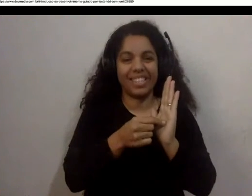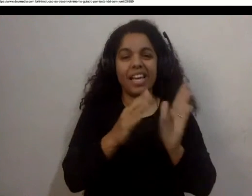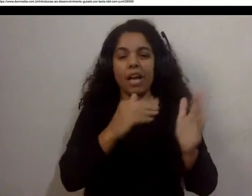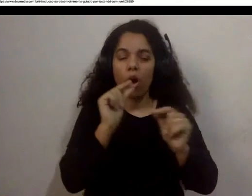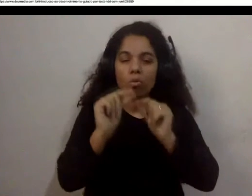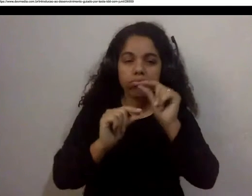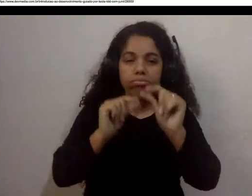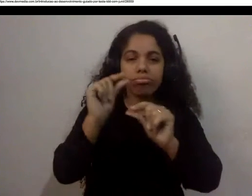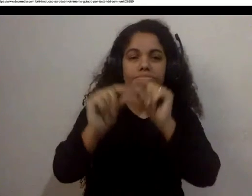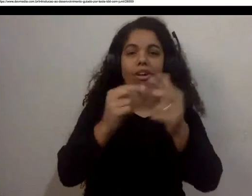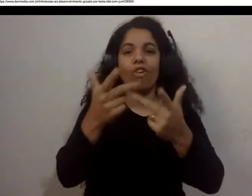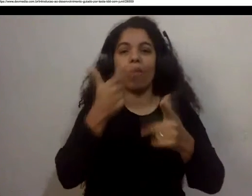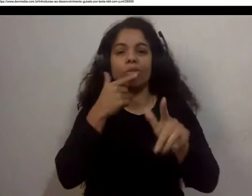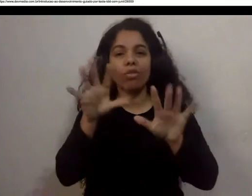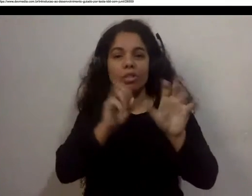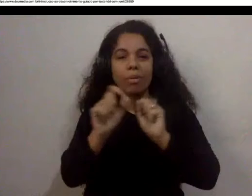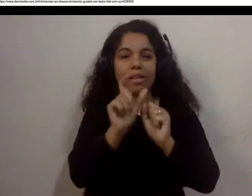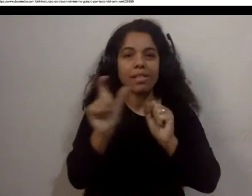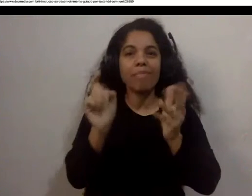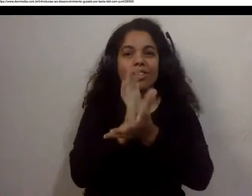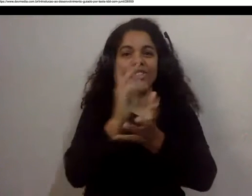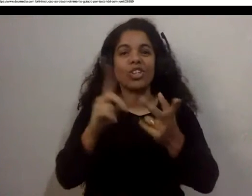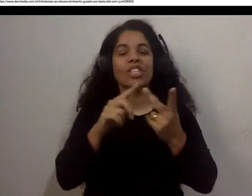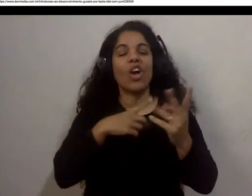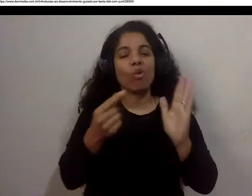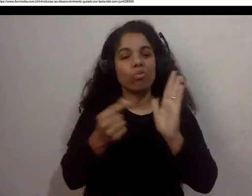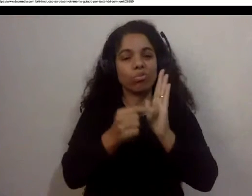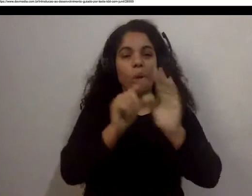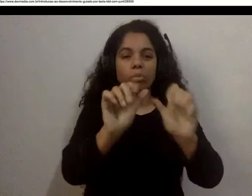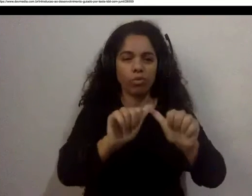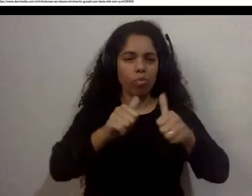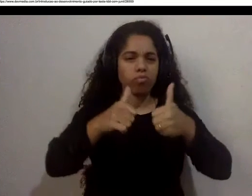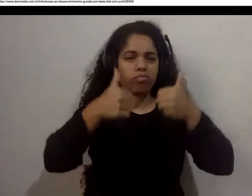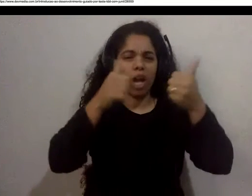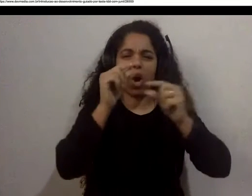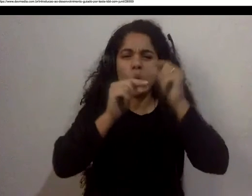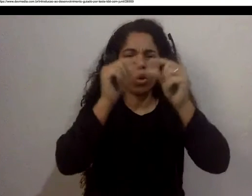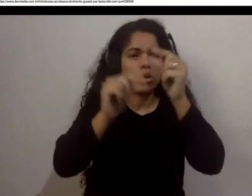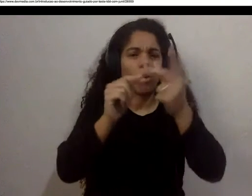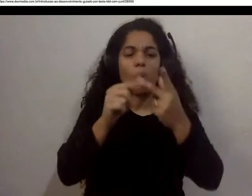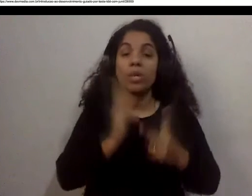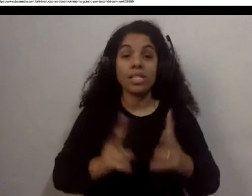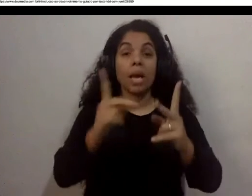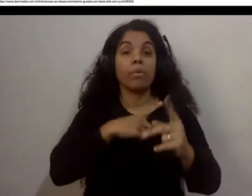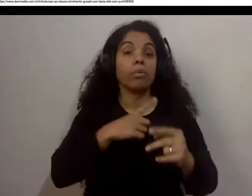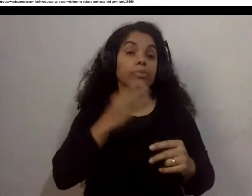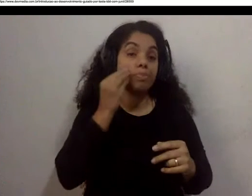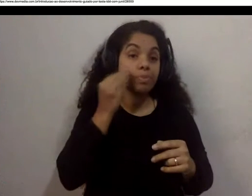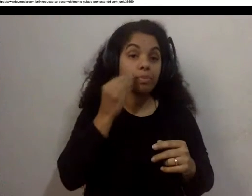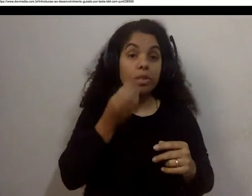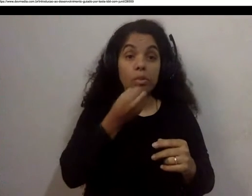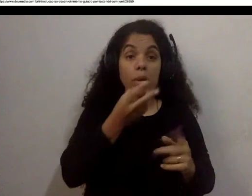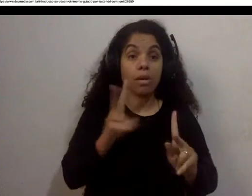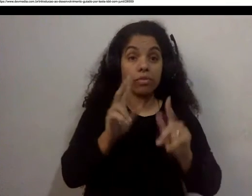aos poucos, como se fosse pegando pequenos pedaços do seu software e fosse incrementando ele aos poucos, sempre cobrindo com o teste. Uma vantagem